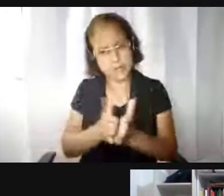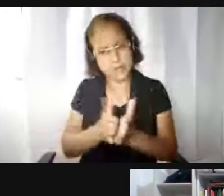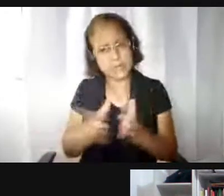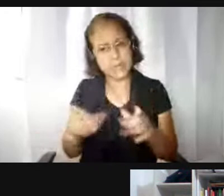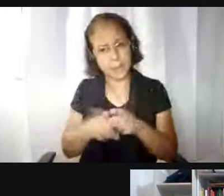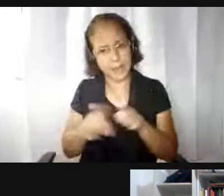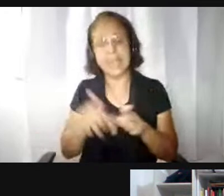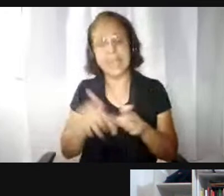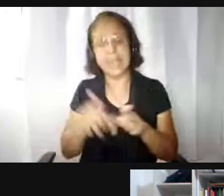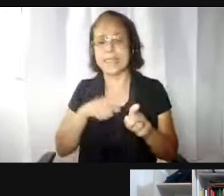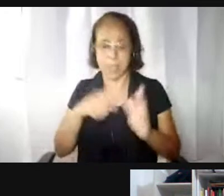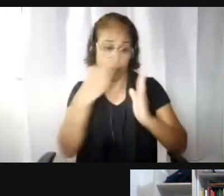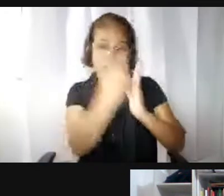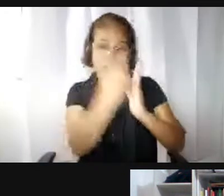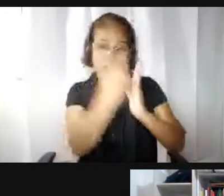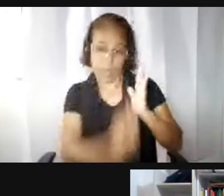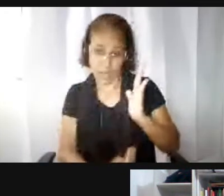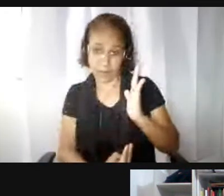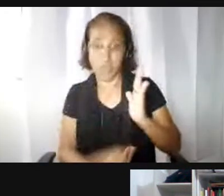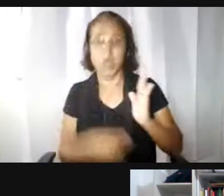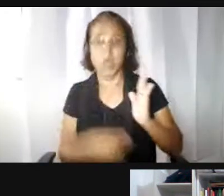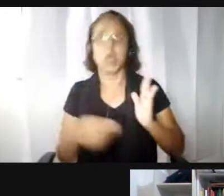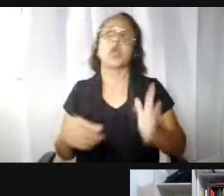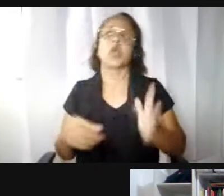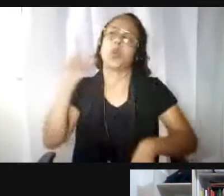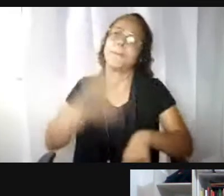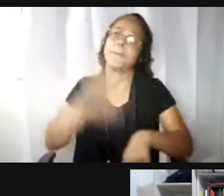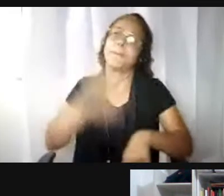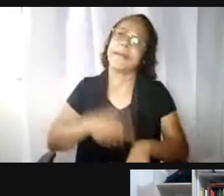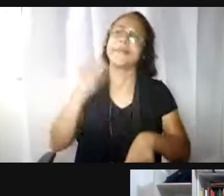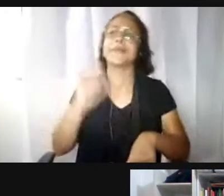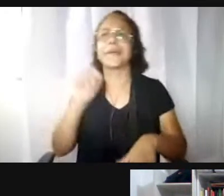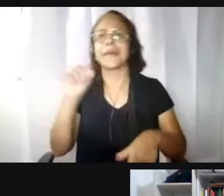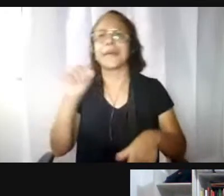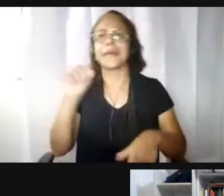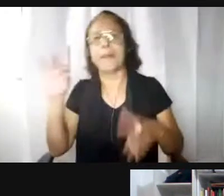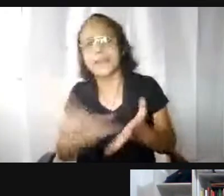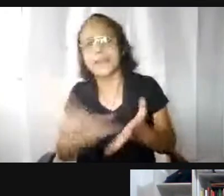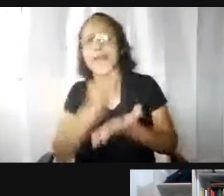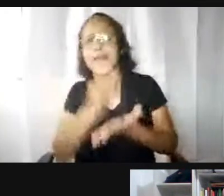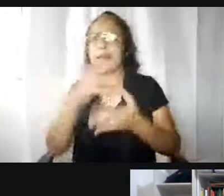lá: no ato da matrícula tem que se preencher